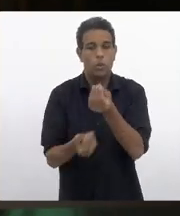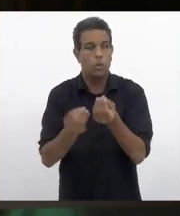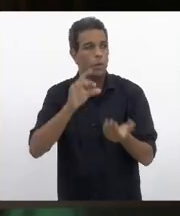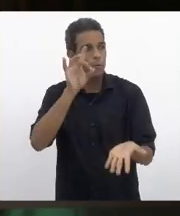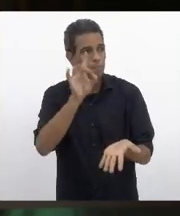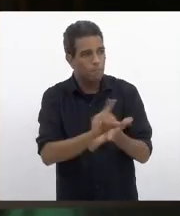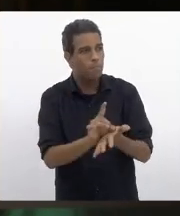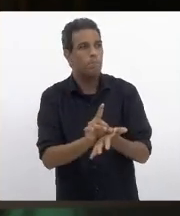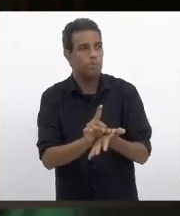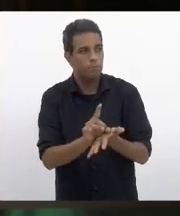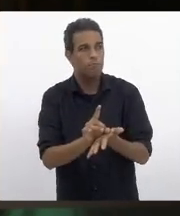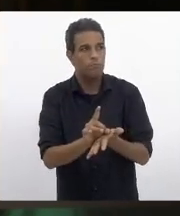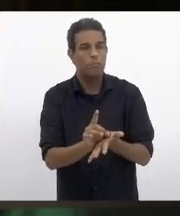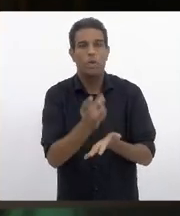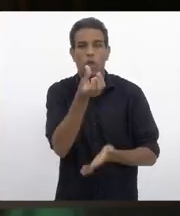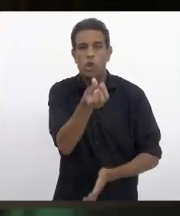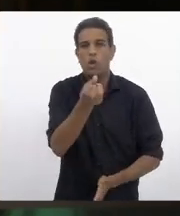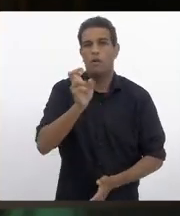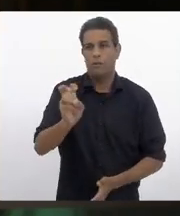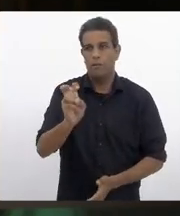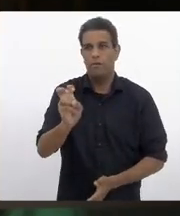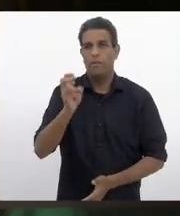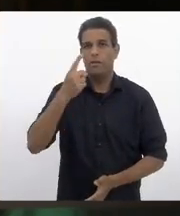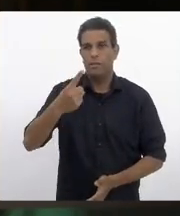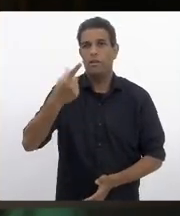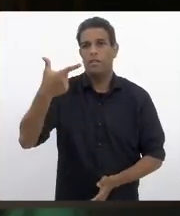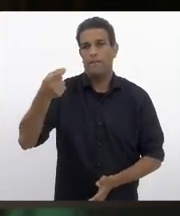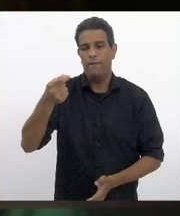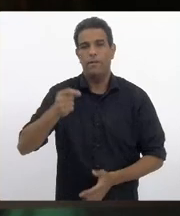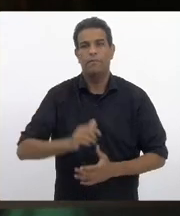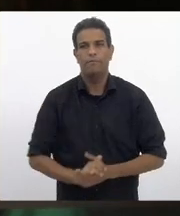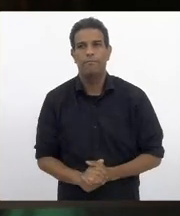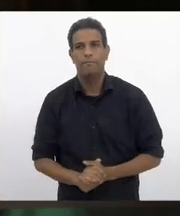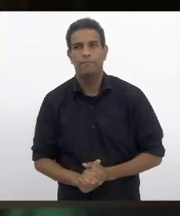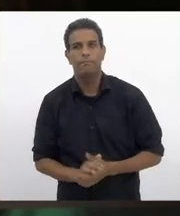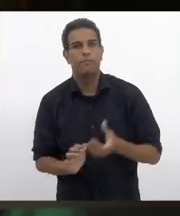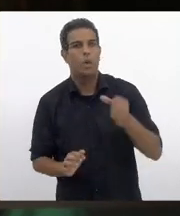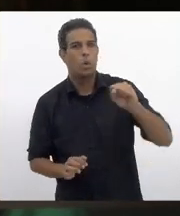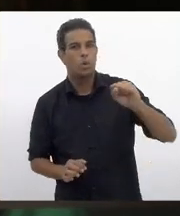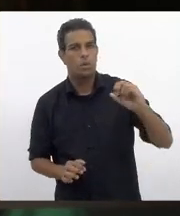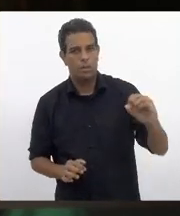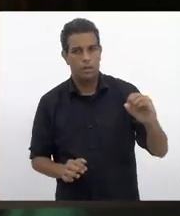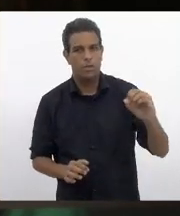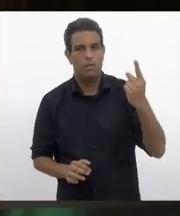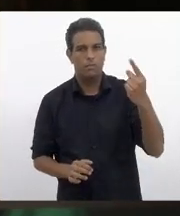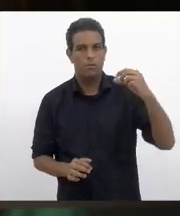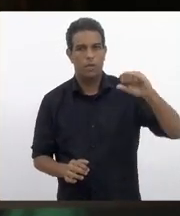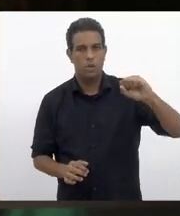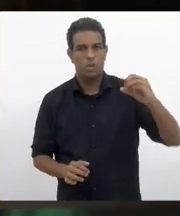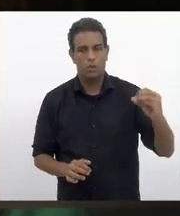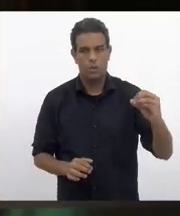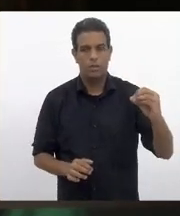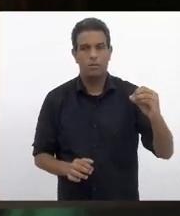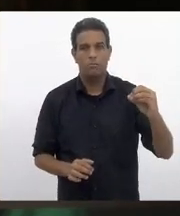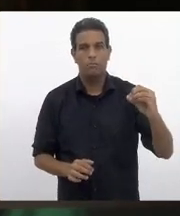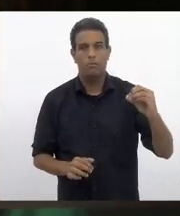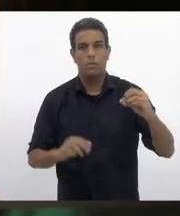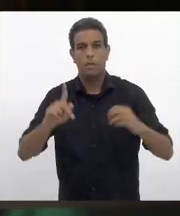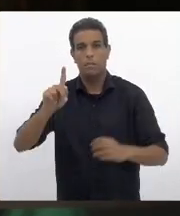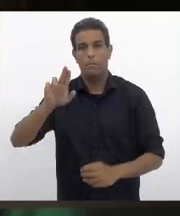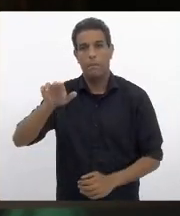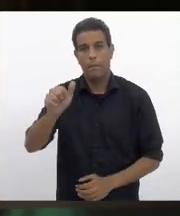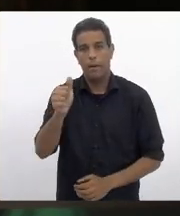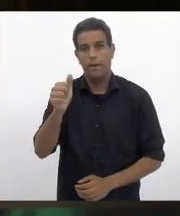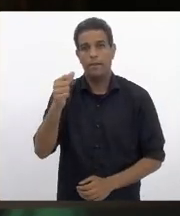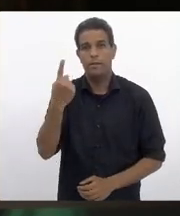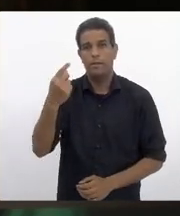Oficiais com 95 e praças com 120. 80, 1980, oficiais 120, praças com